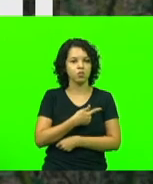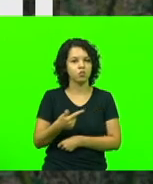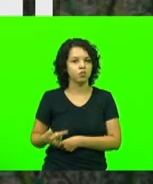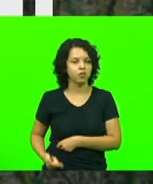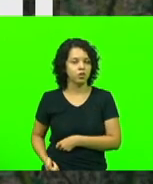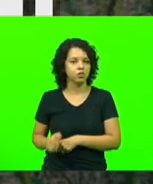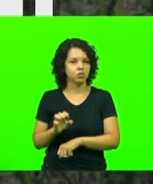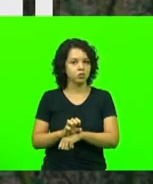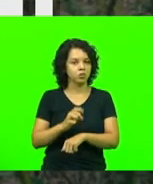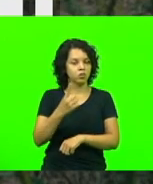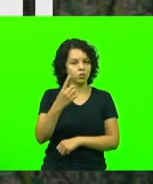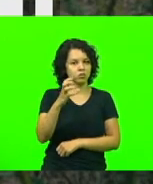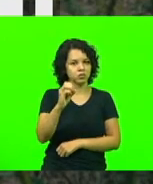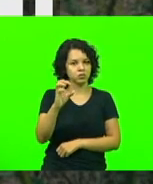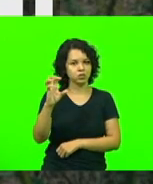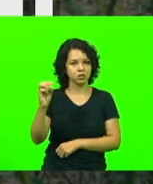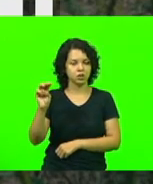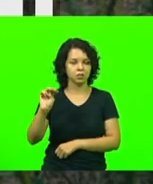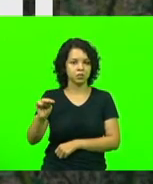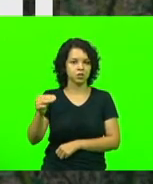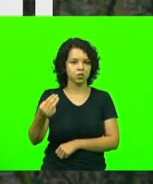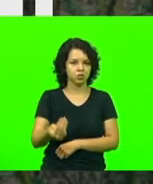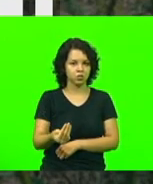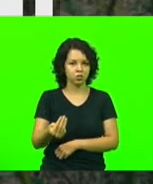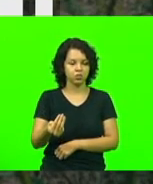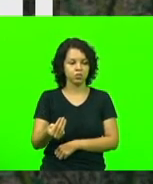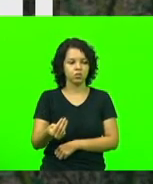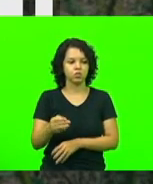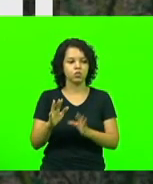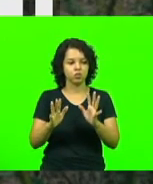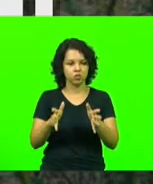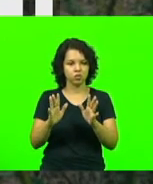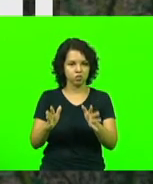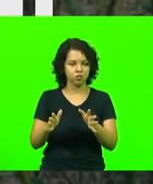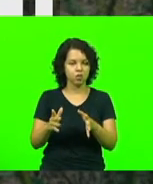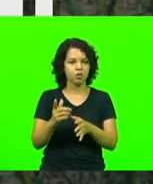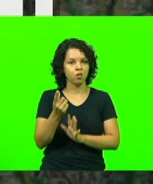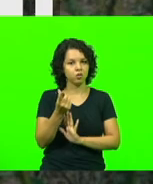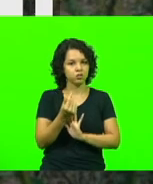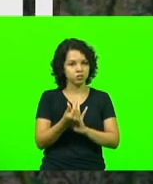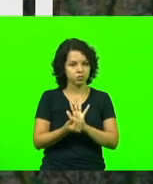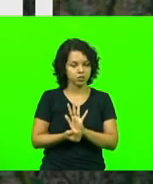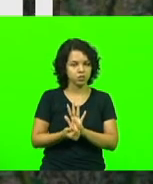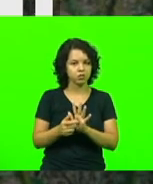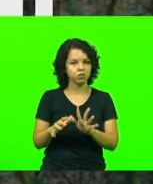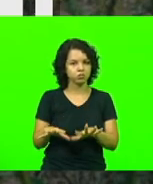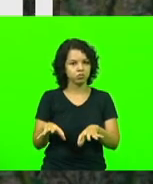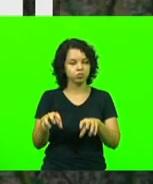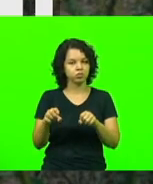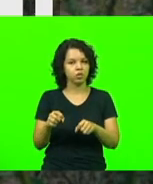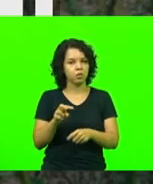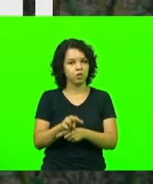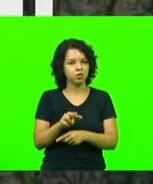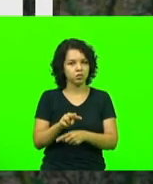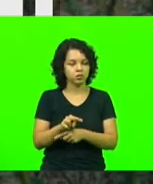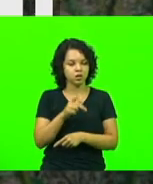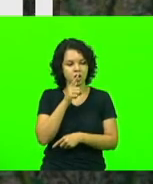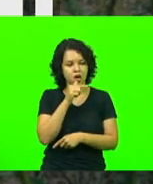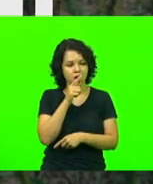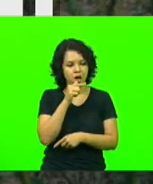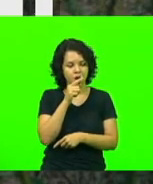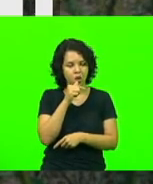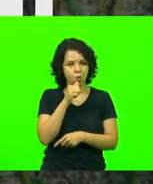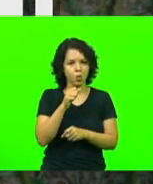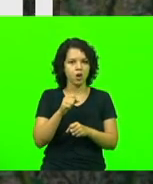Estado, 100 milhões. Foi executado. Então, orçamento para estiagem, proteção aos mananciais, reservatórios, cisternas,